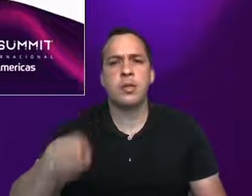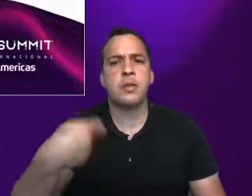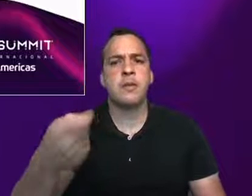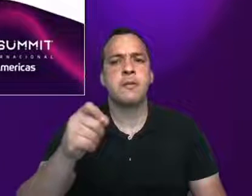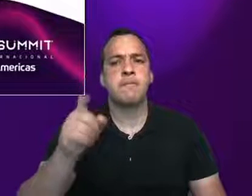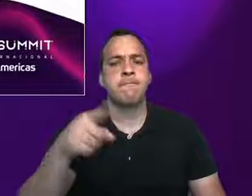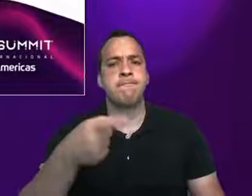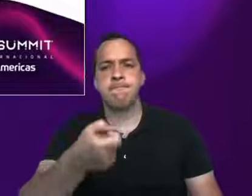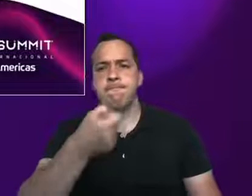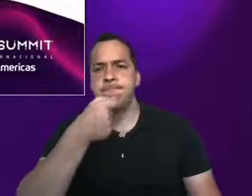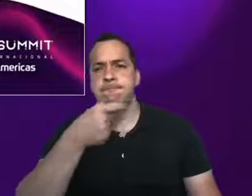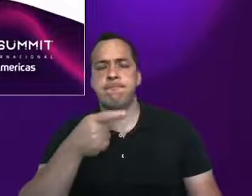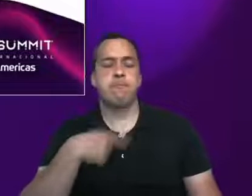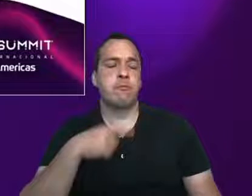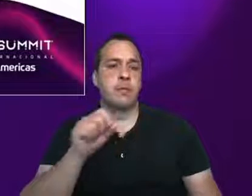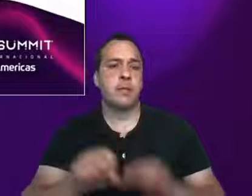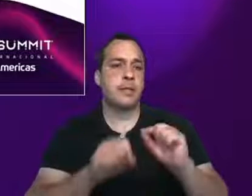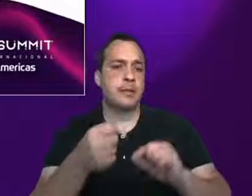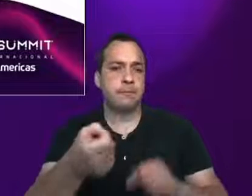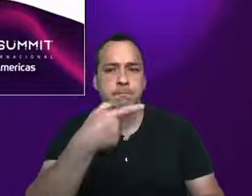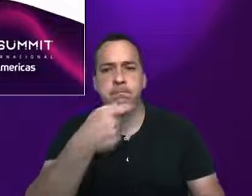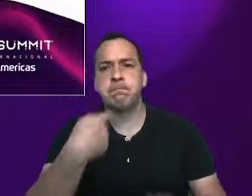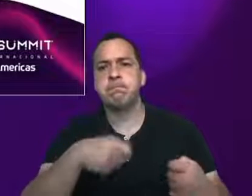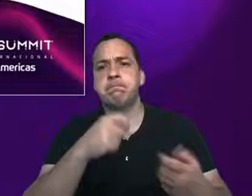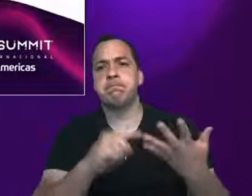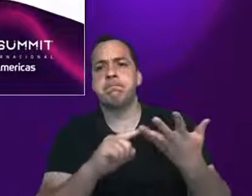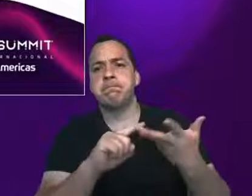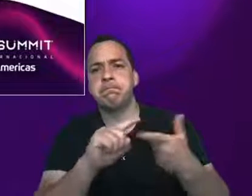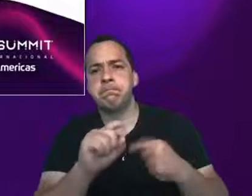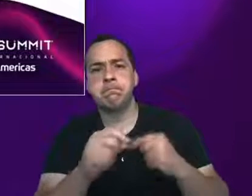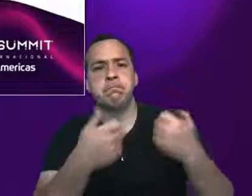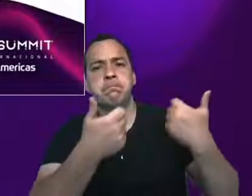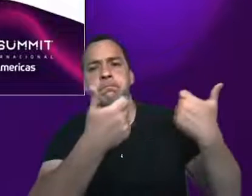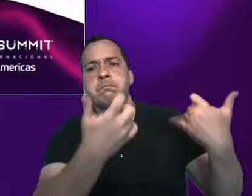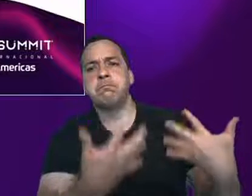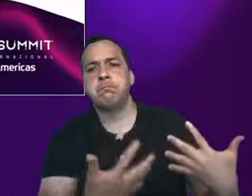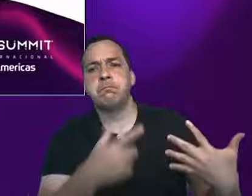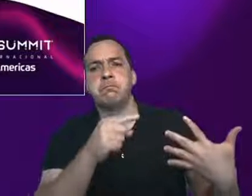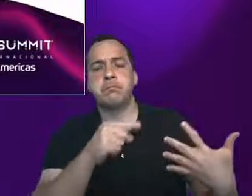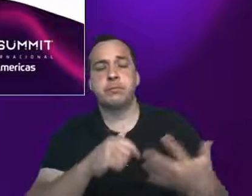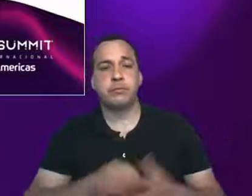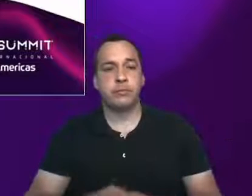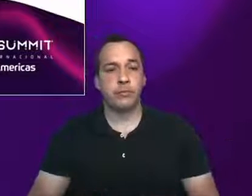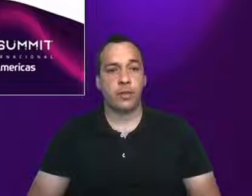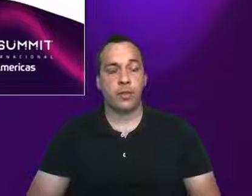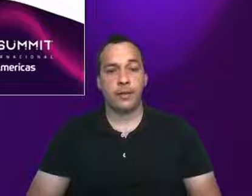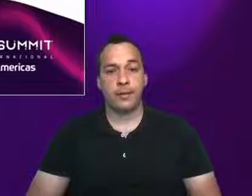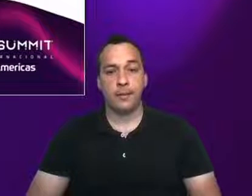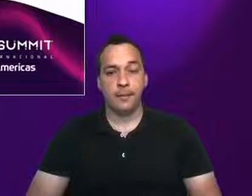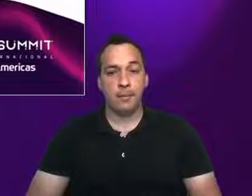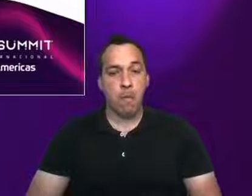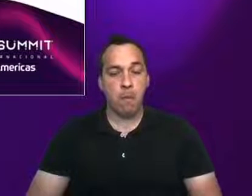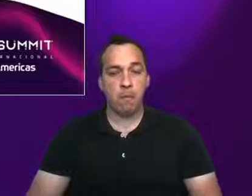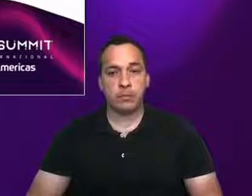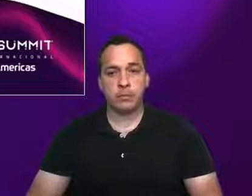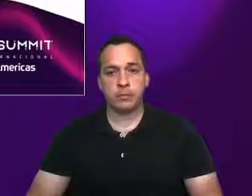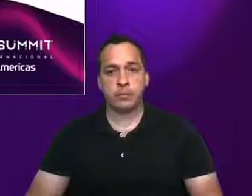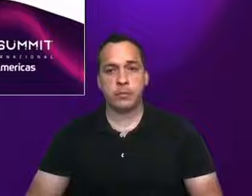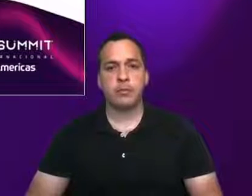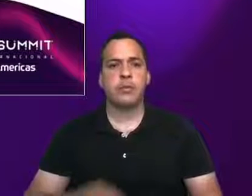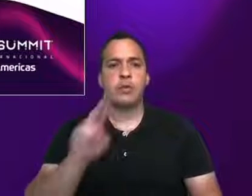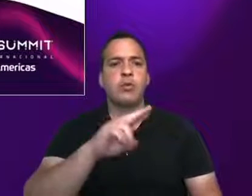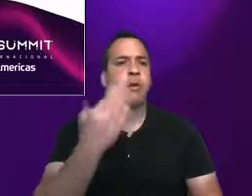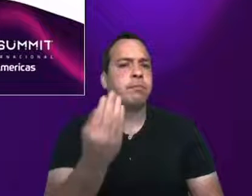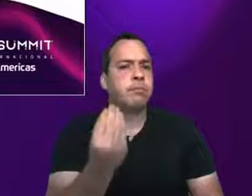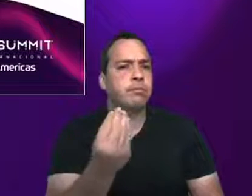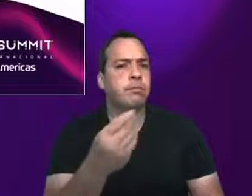E como toda medicação, ela tem que ter uma definição do que, para que você vai usar,